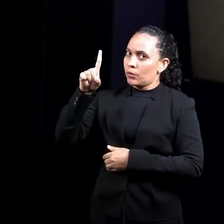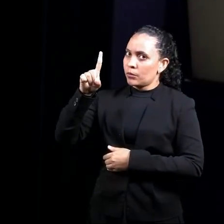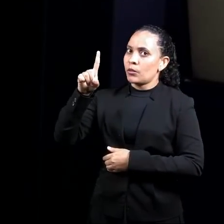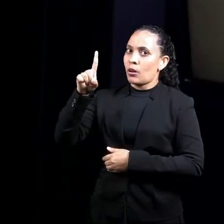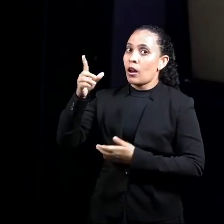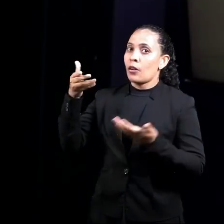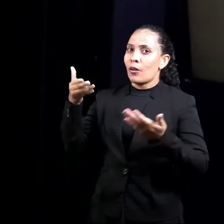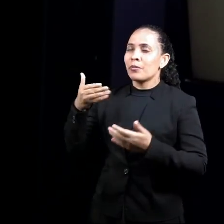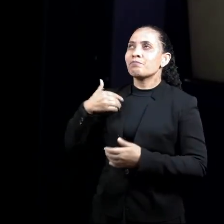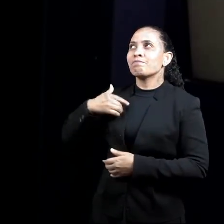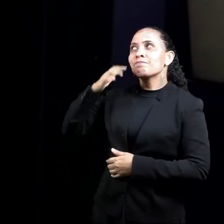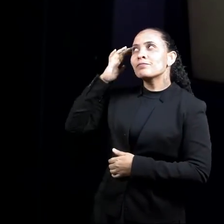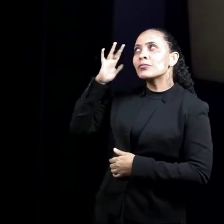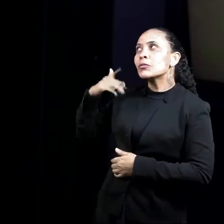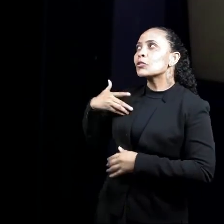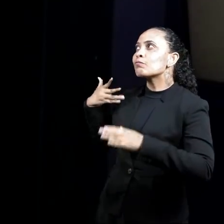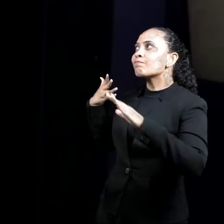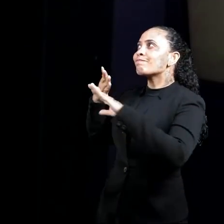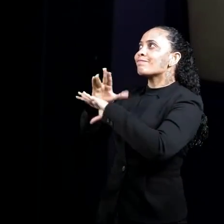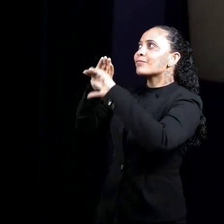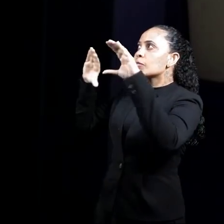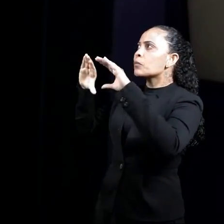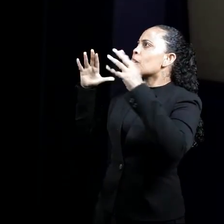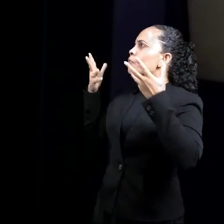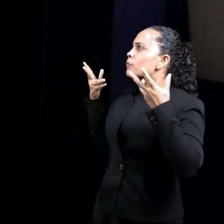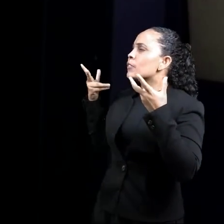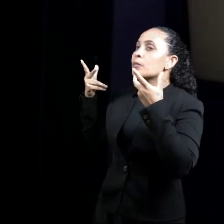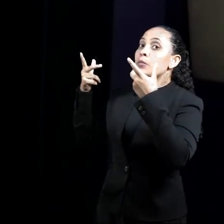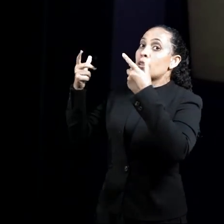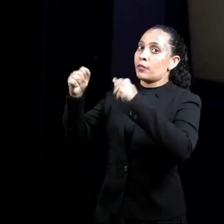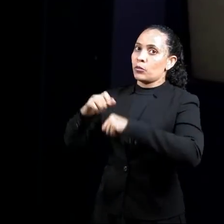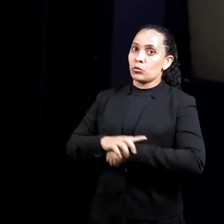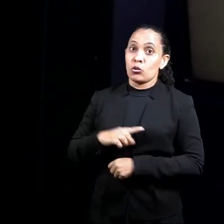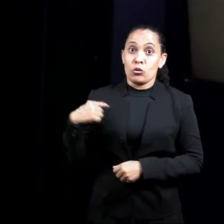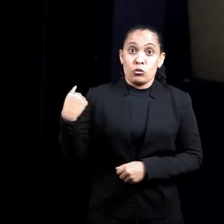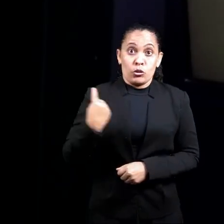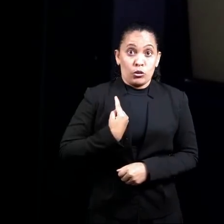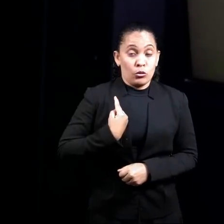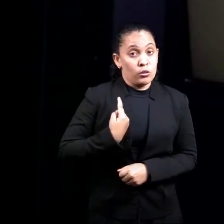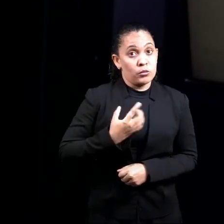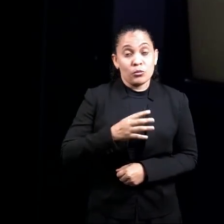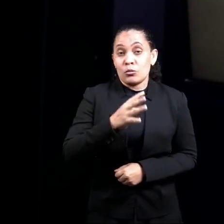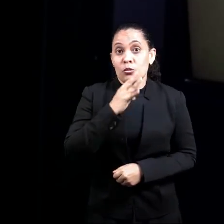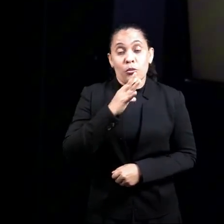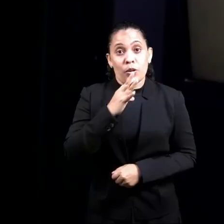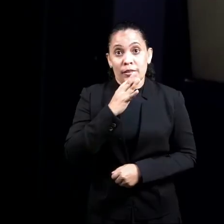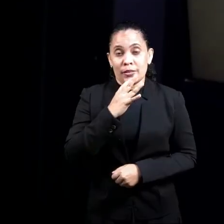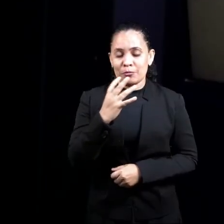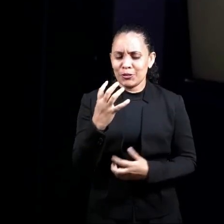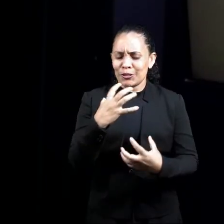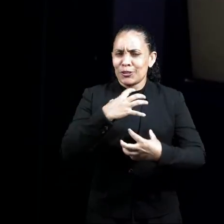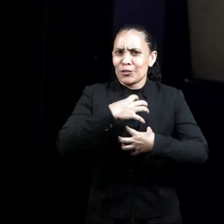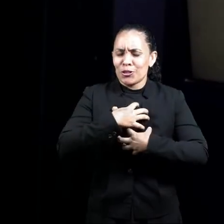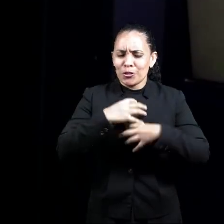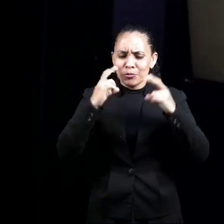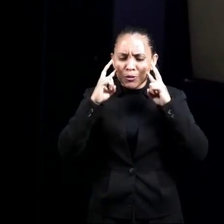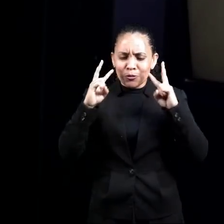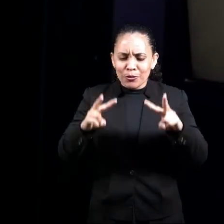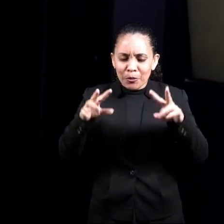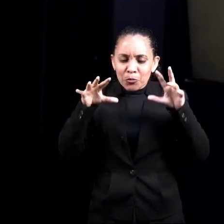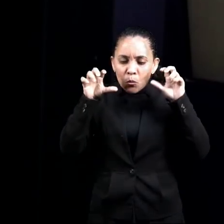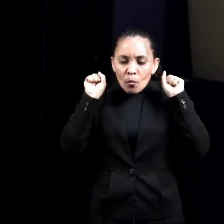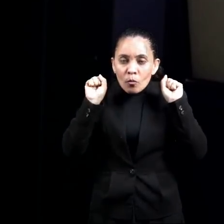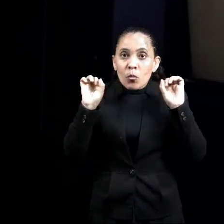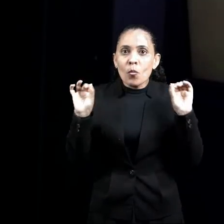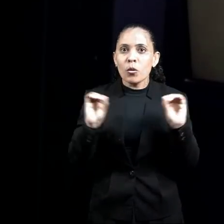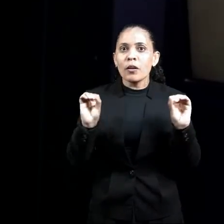você descrever, né? As coisas que o olho não viu, o ouvido não ouviu, né? Não subiram ao coração do homem, são as que Deus preparou